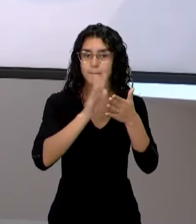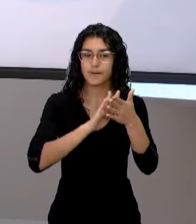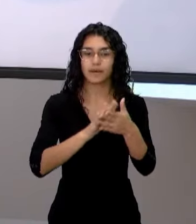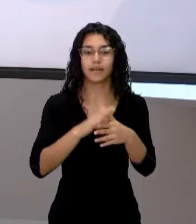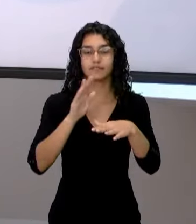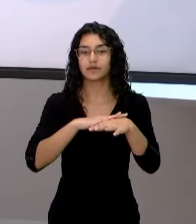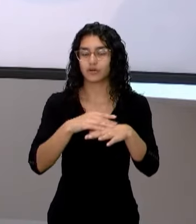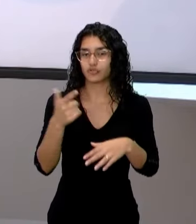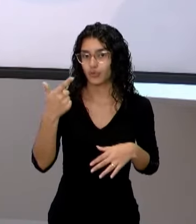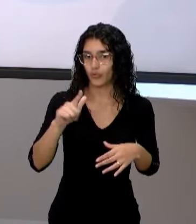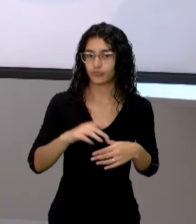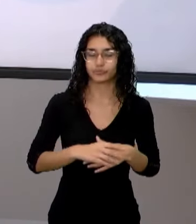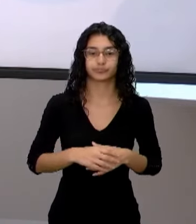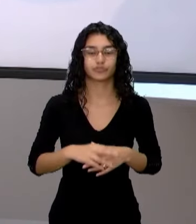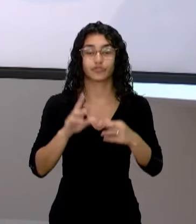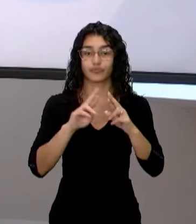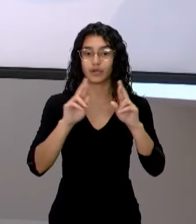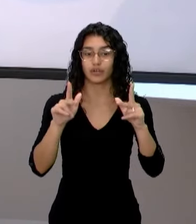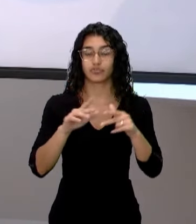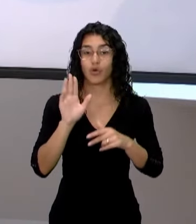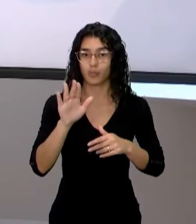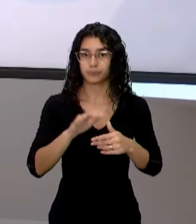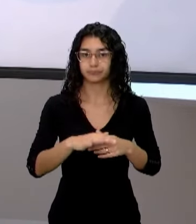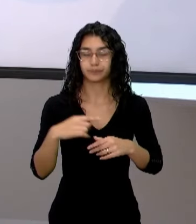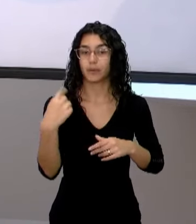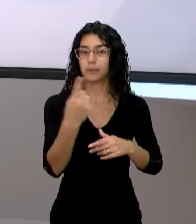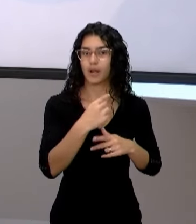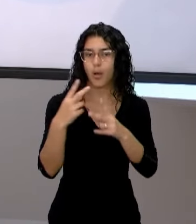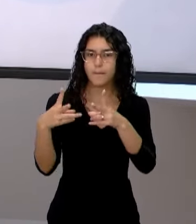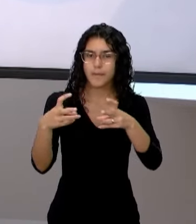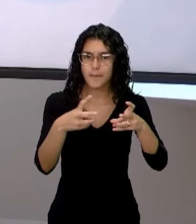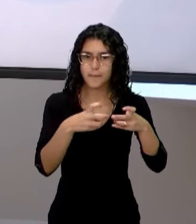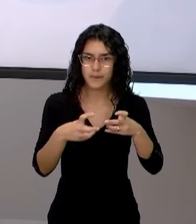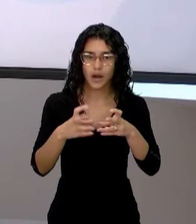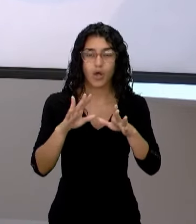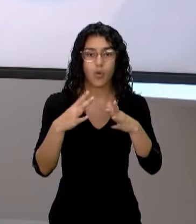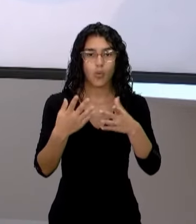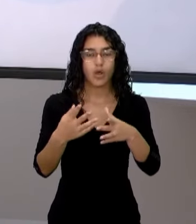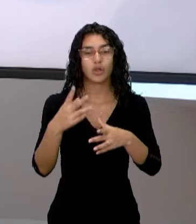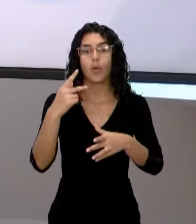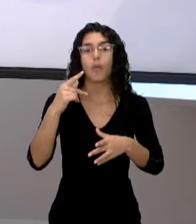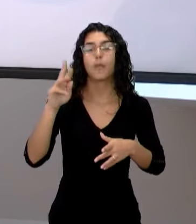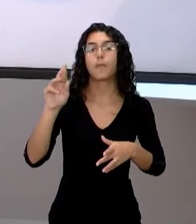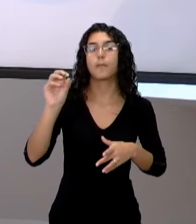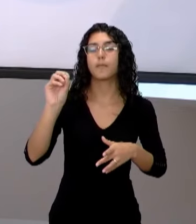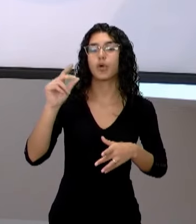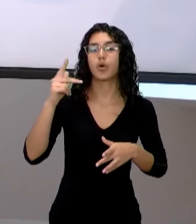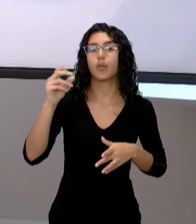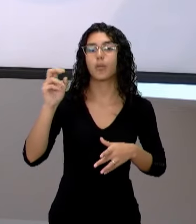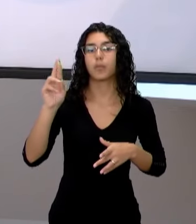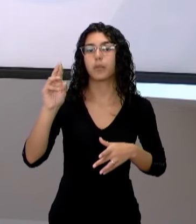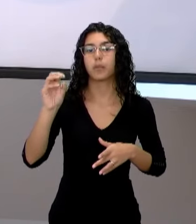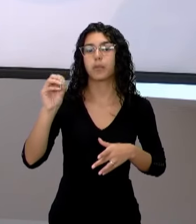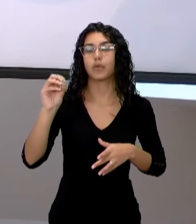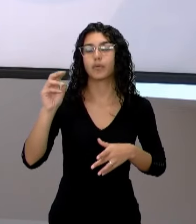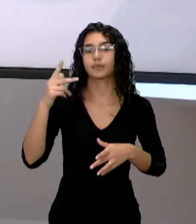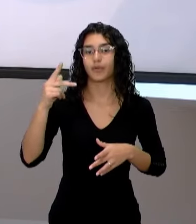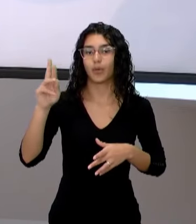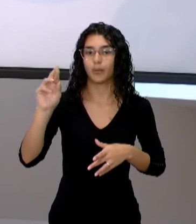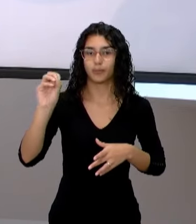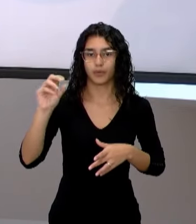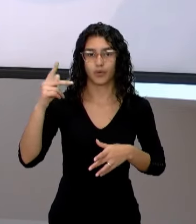pausa em cima dessa resolução que eu fiz. Mas, ó, para a gente identificar quando se trata de um problema de proporcionalidade ou se é uma